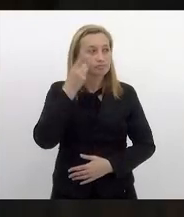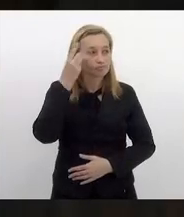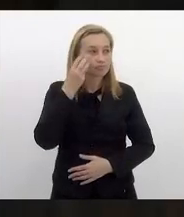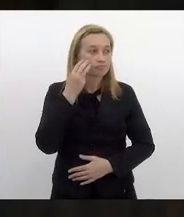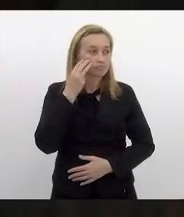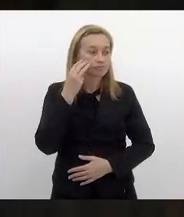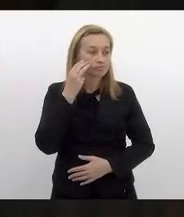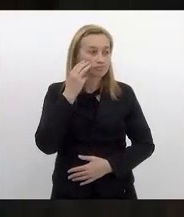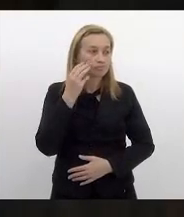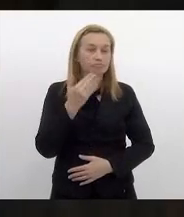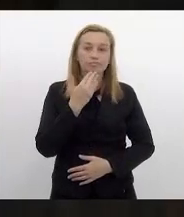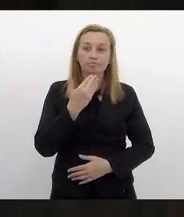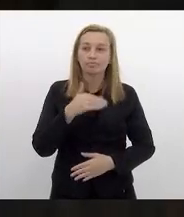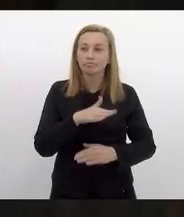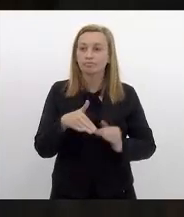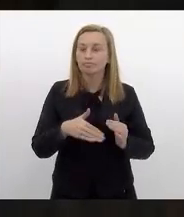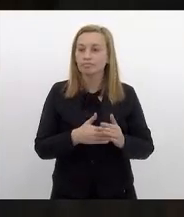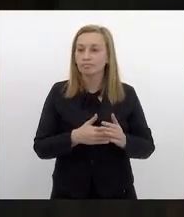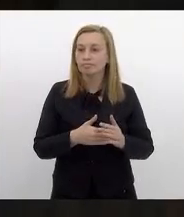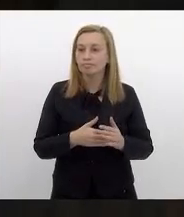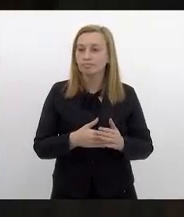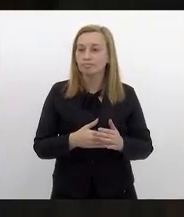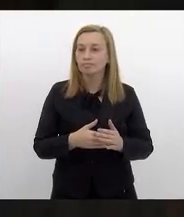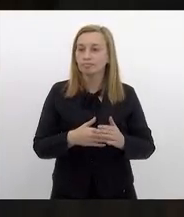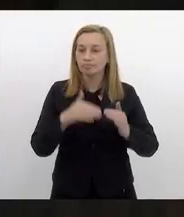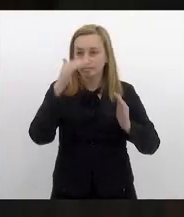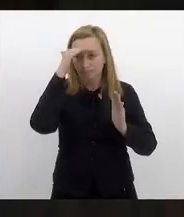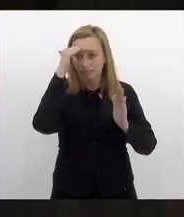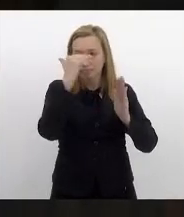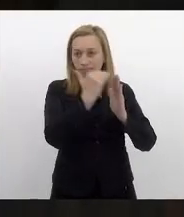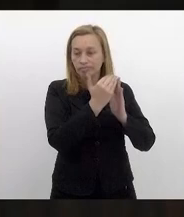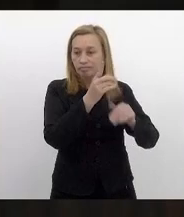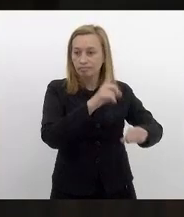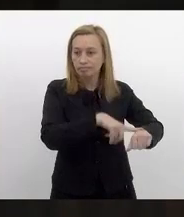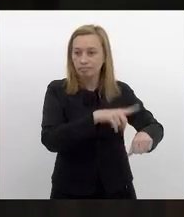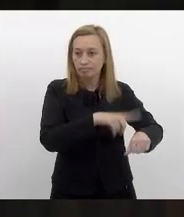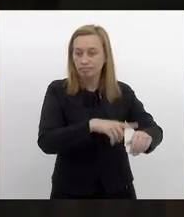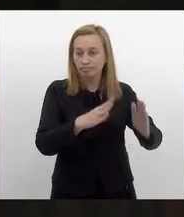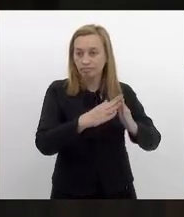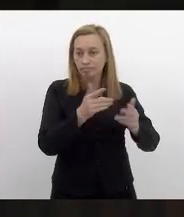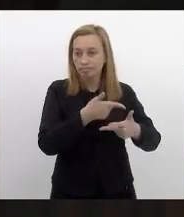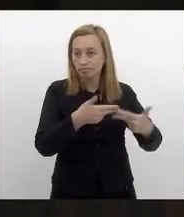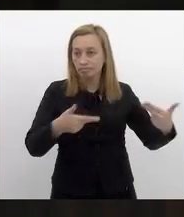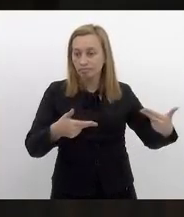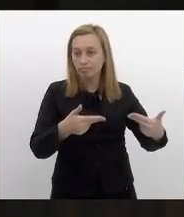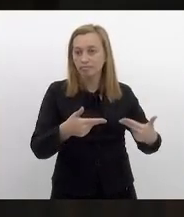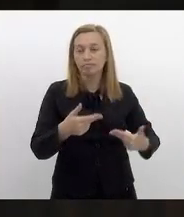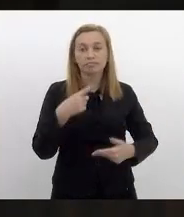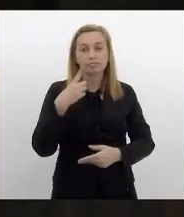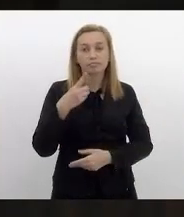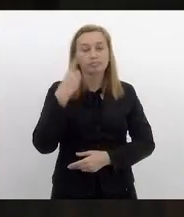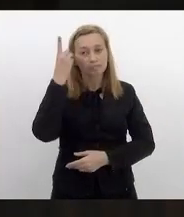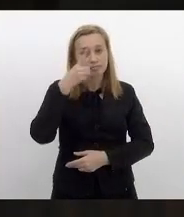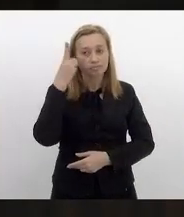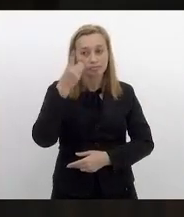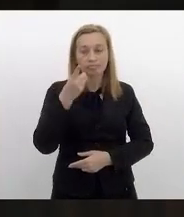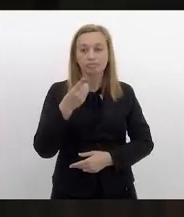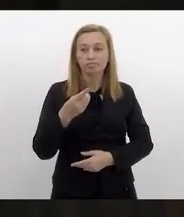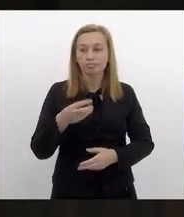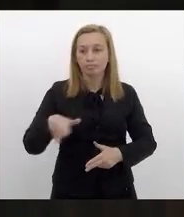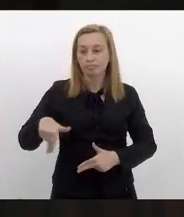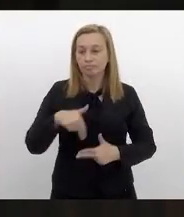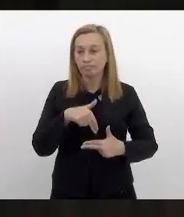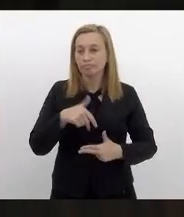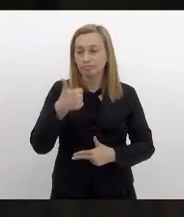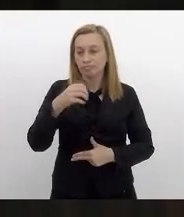Valdeque Carneiro. Pediria a todos que obedecesse o tempo regimental, porque tem muitos inscritos. Vossa Excelência dispõe de